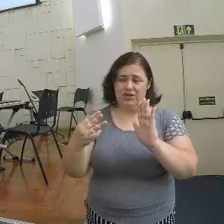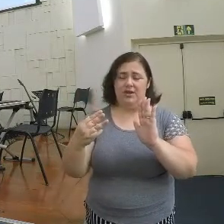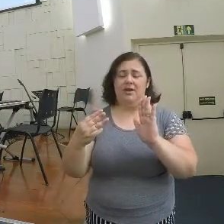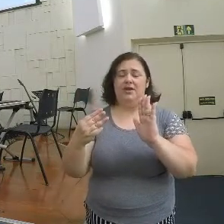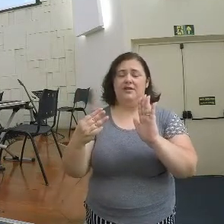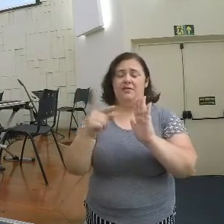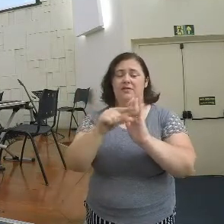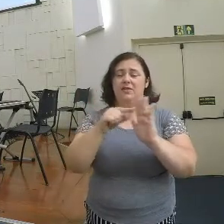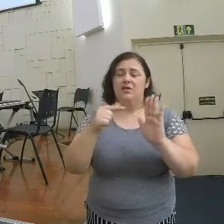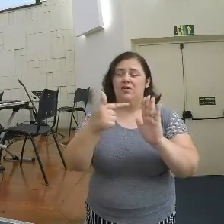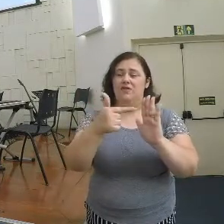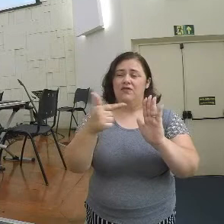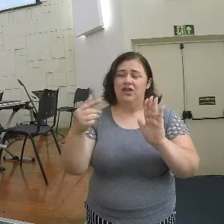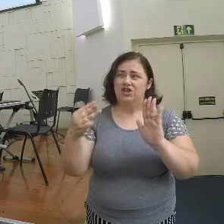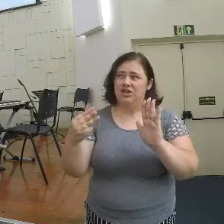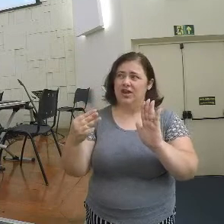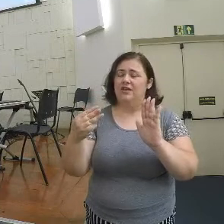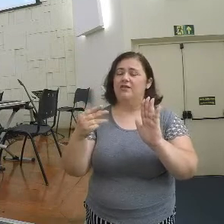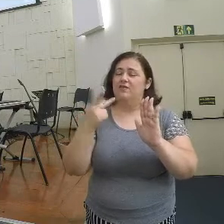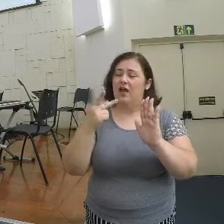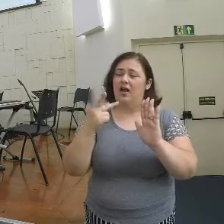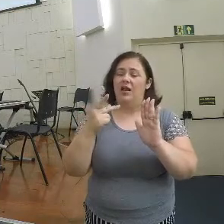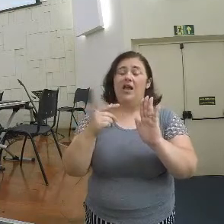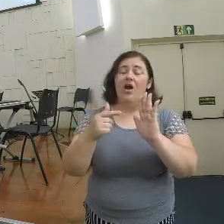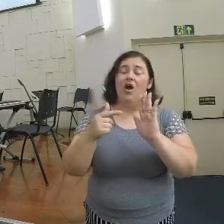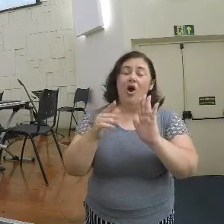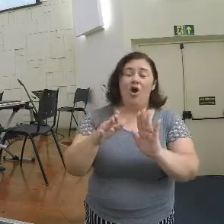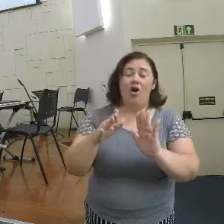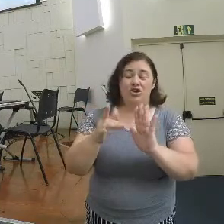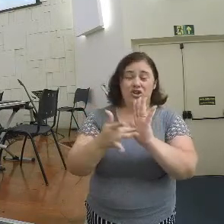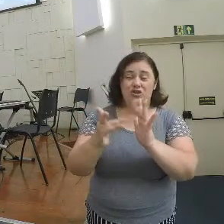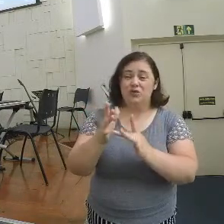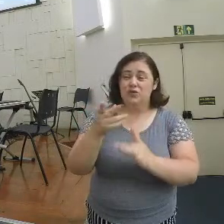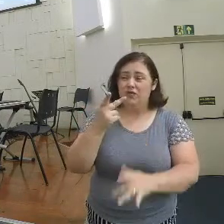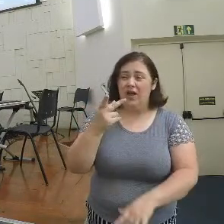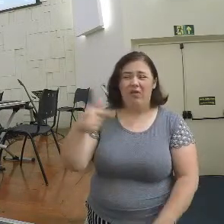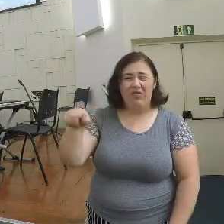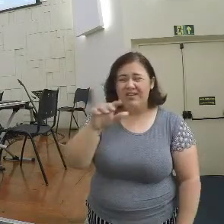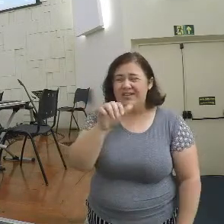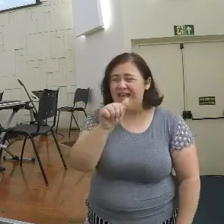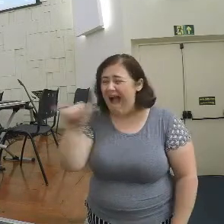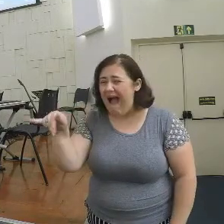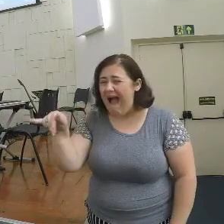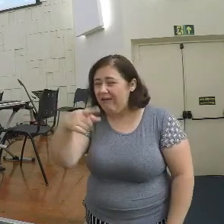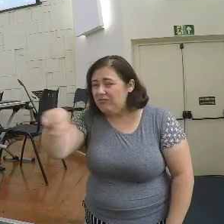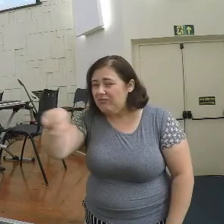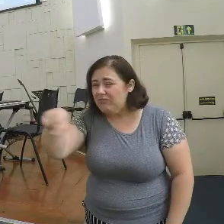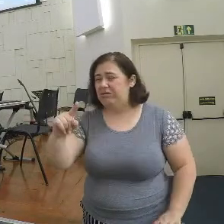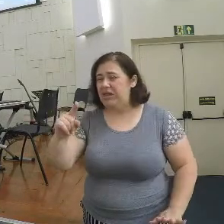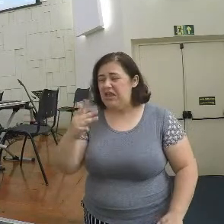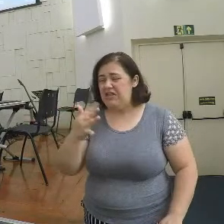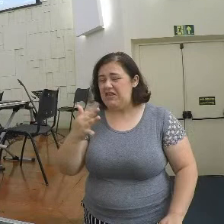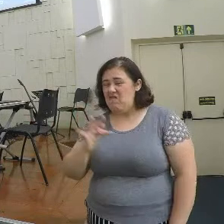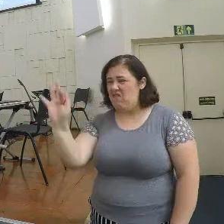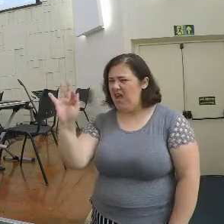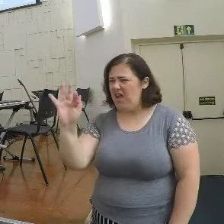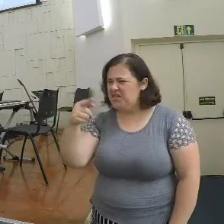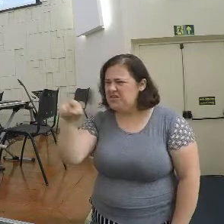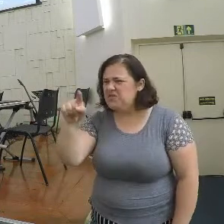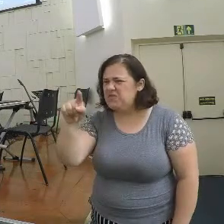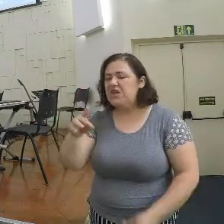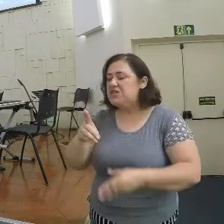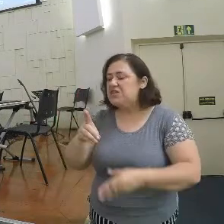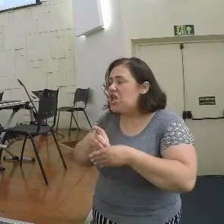ponto final. Em Mateus 23, 23, Jesus diz: ai de vós, escribas e fariseus hipócritas, porque dais o dízimo